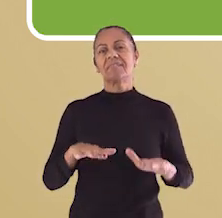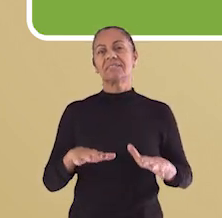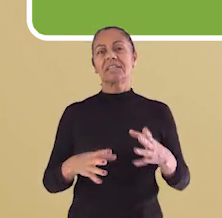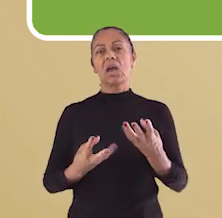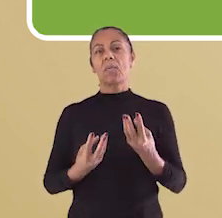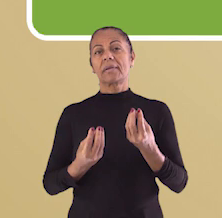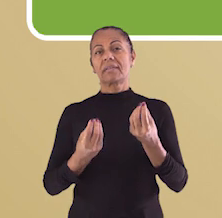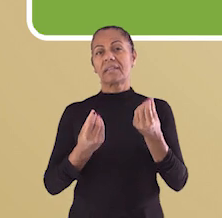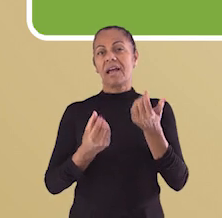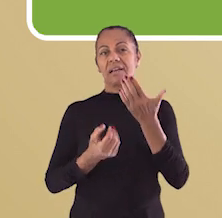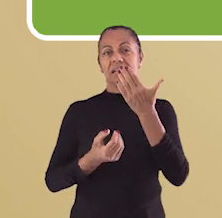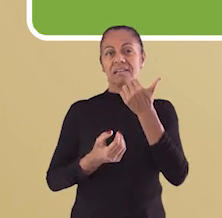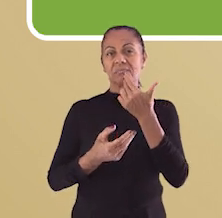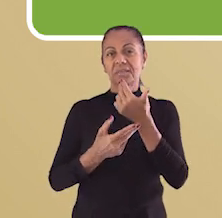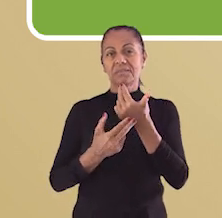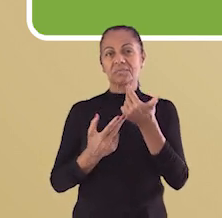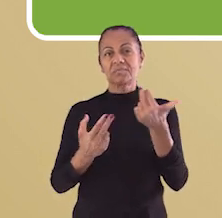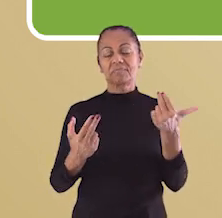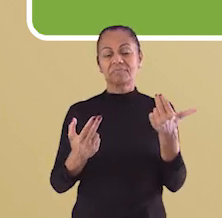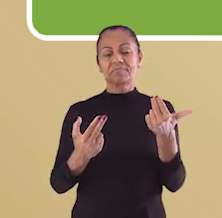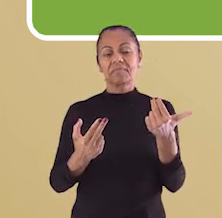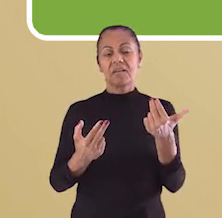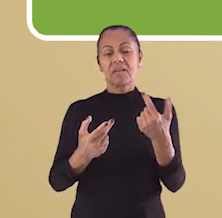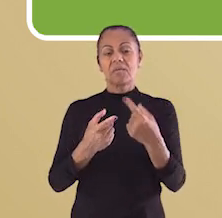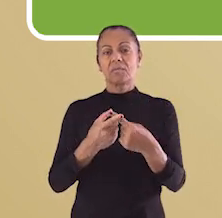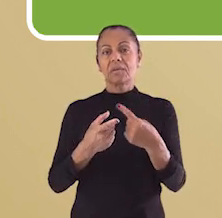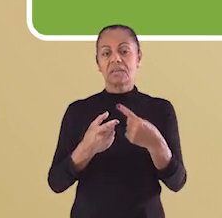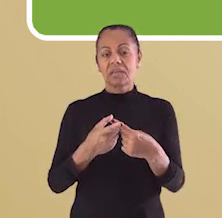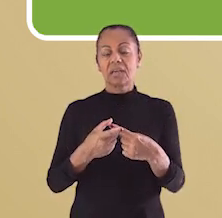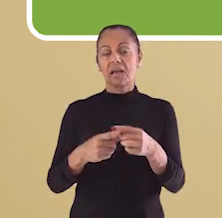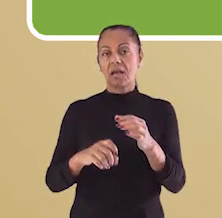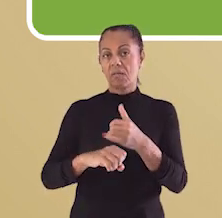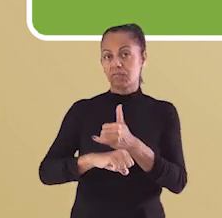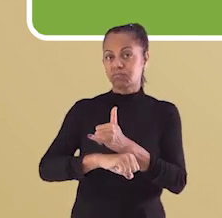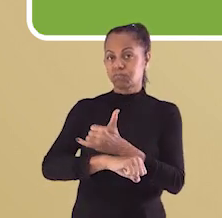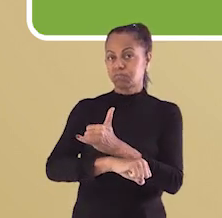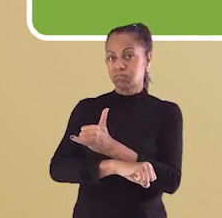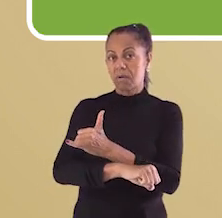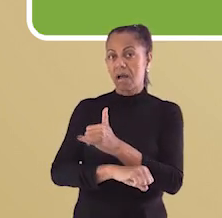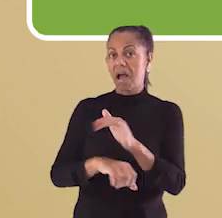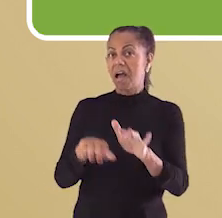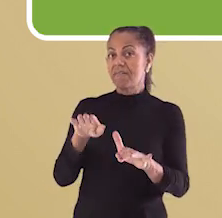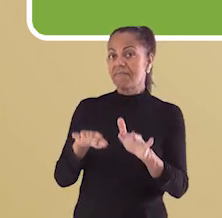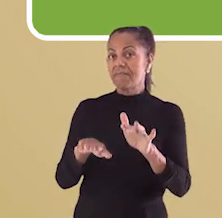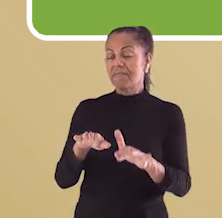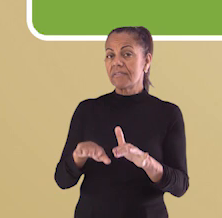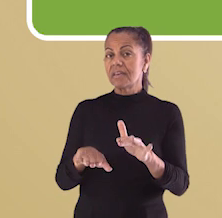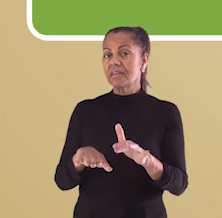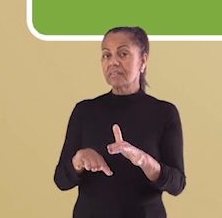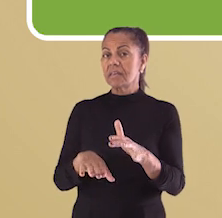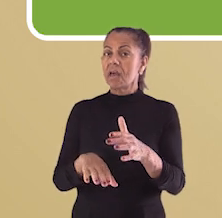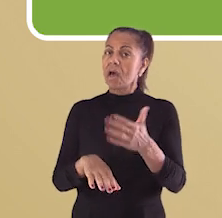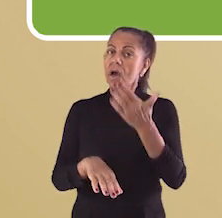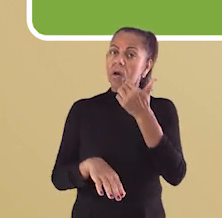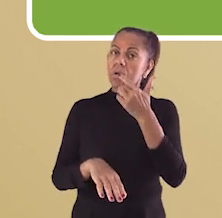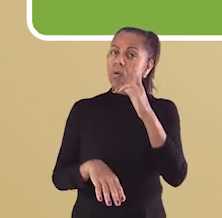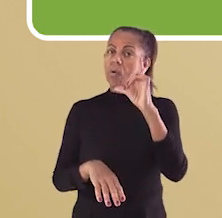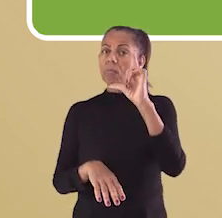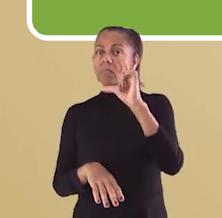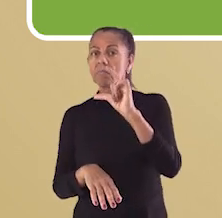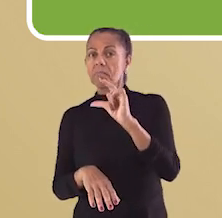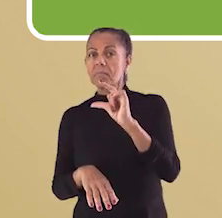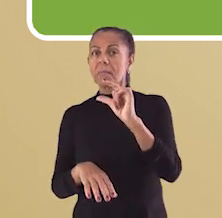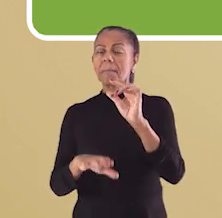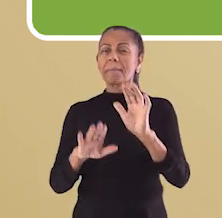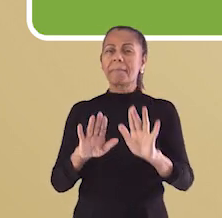mais relacionada à qualidade dessa alimentação. Ou seja, quem sofre de obesidade pode até não comer tanto quanto quem